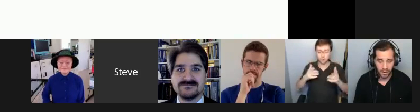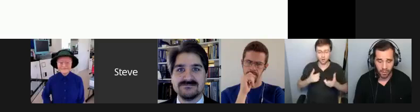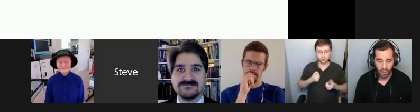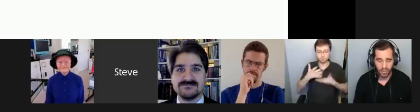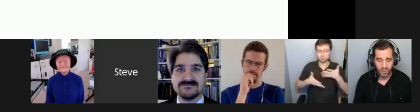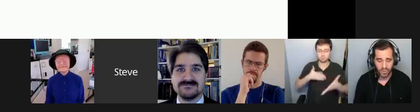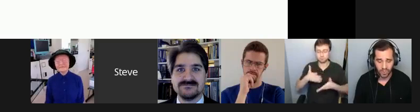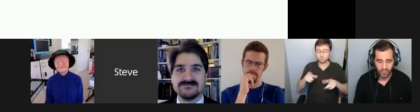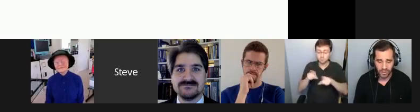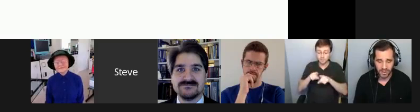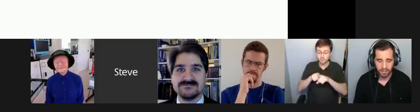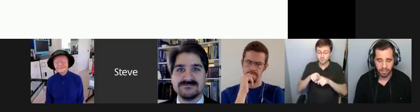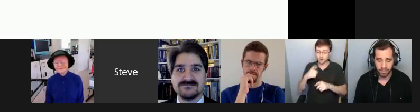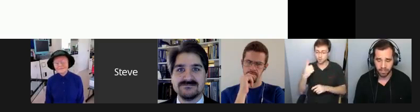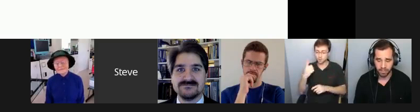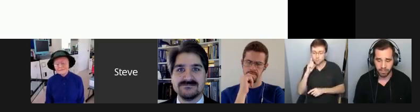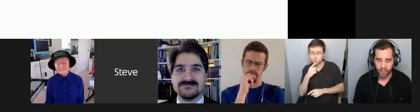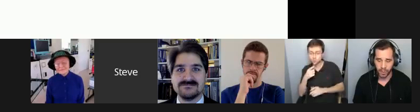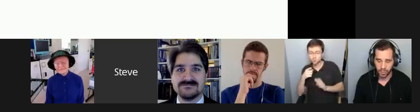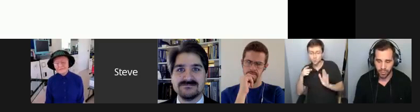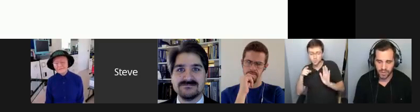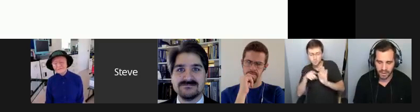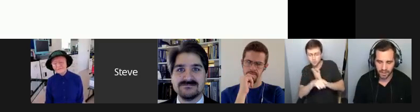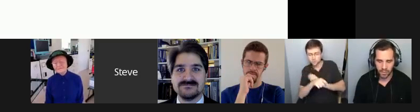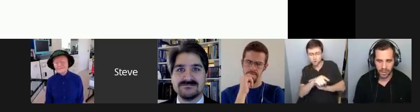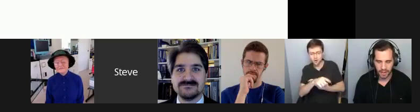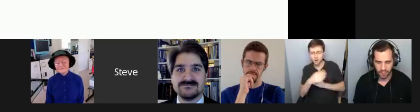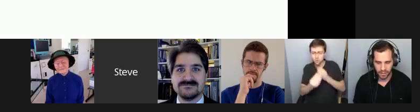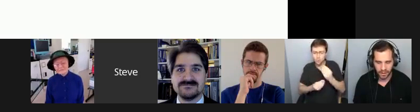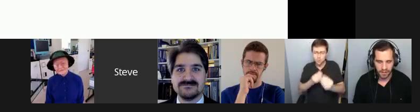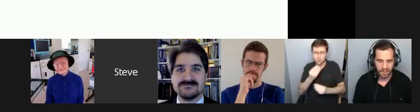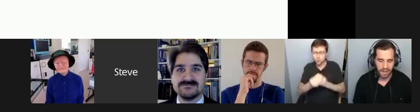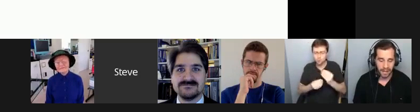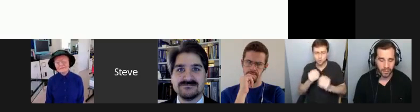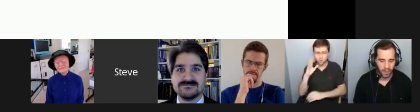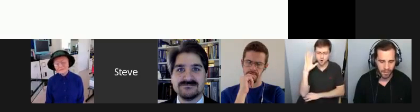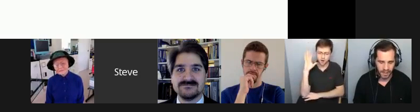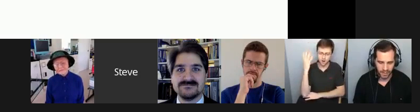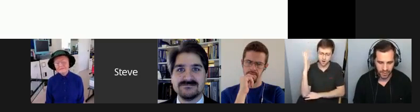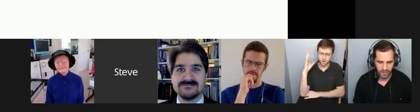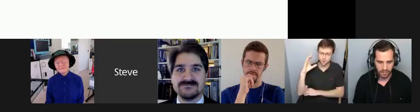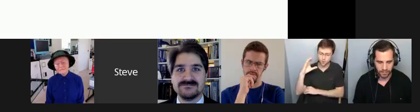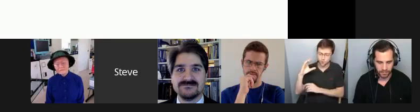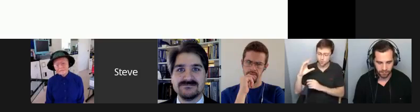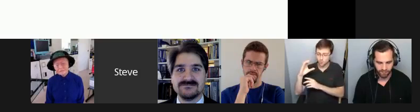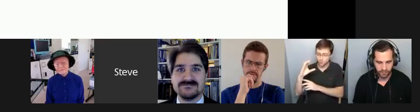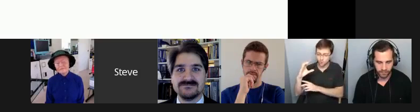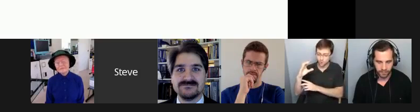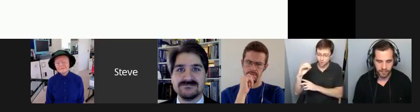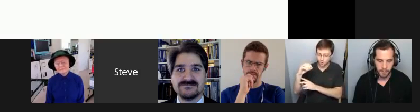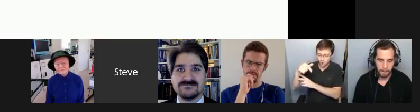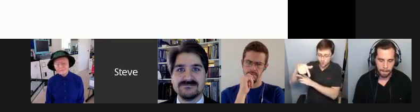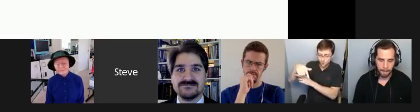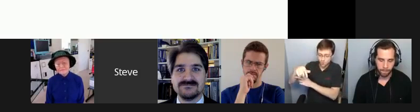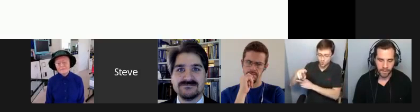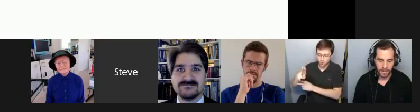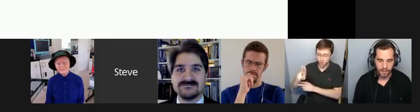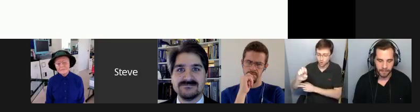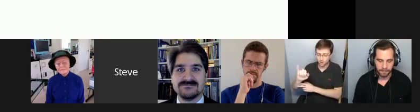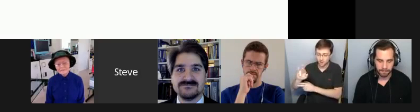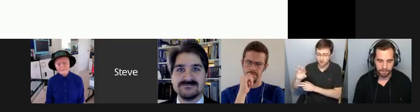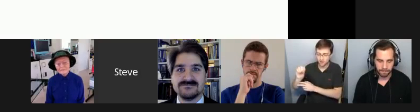Então, como os surdos se produzem a sua língua naturalmente.